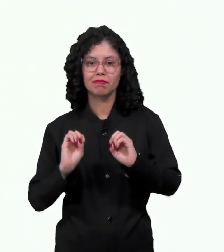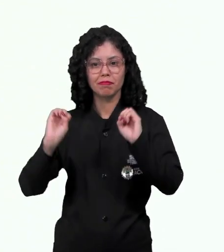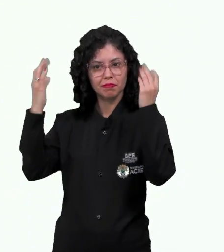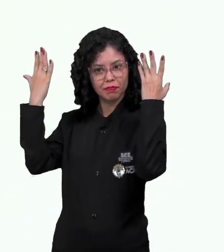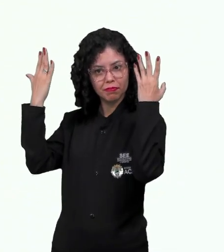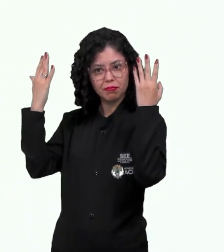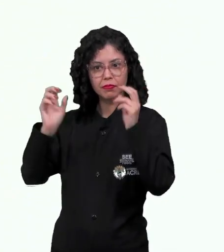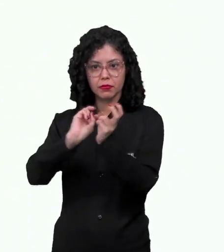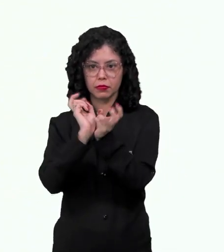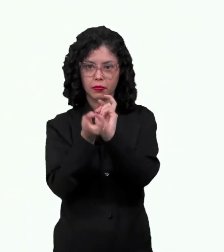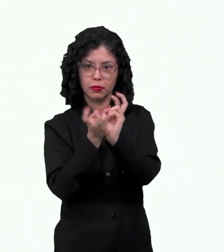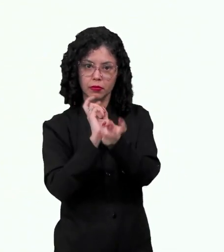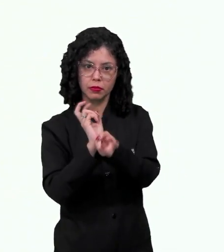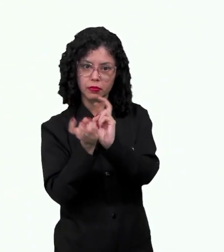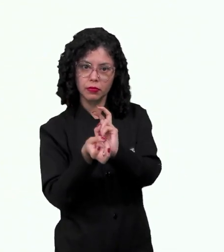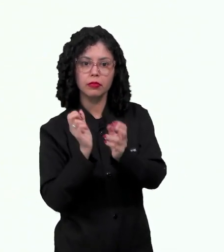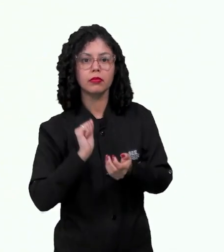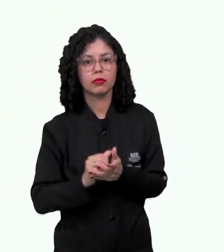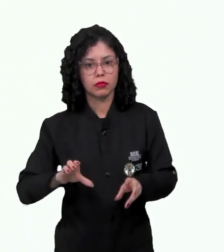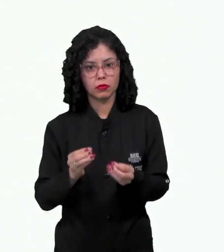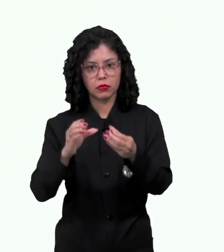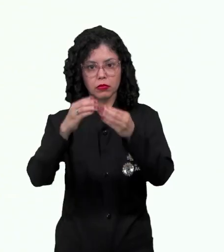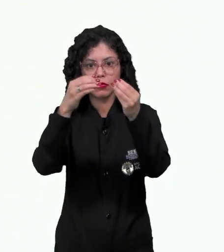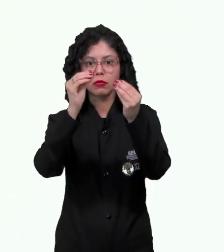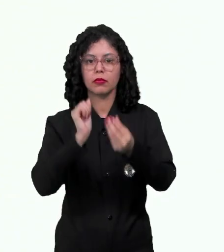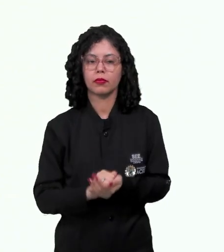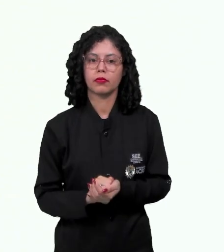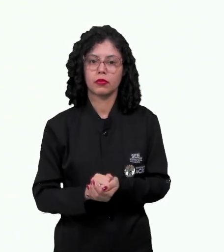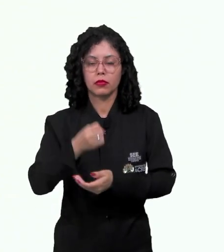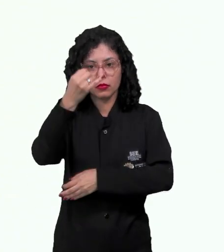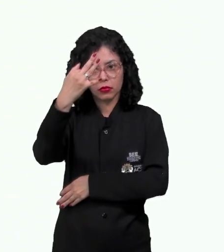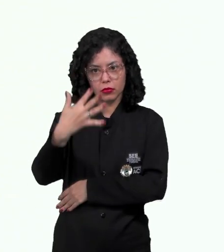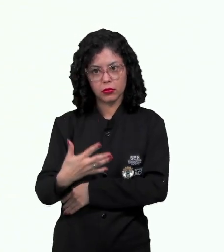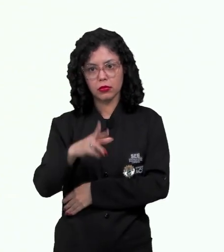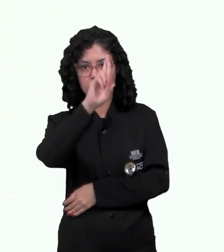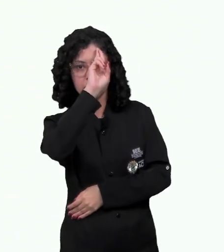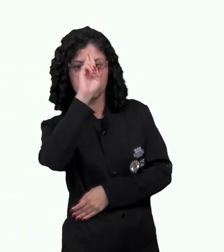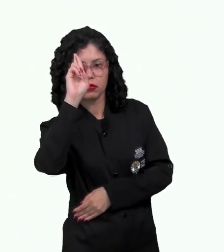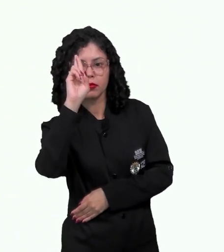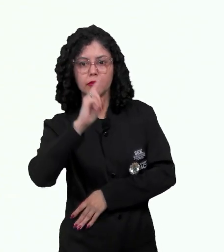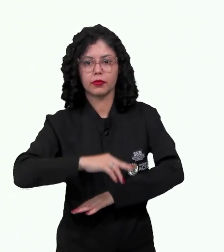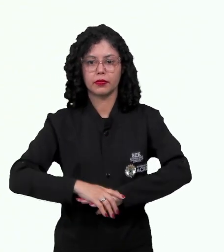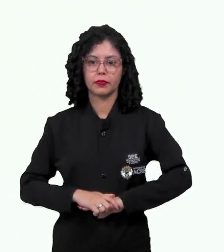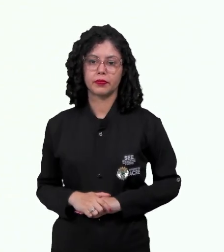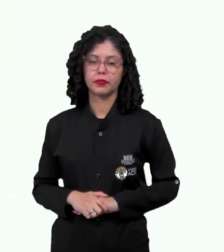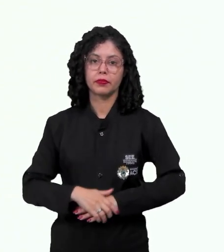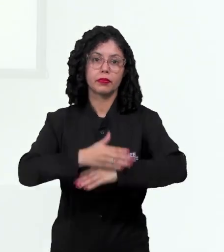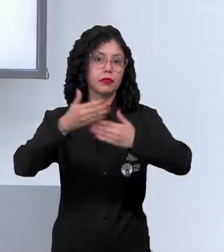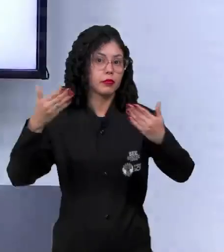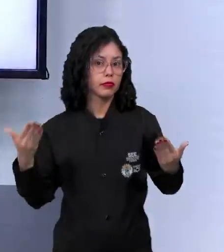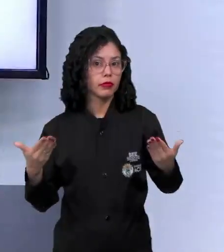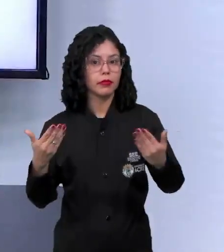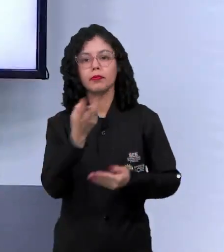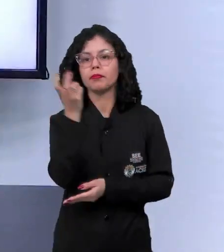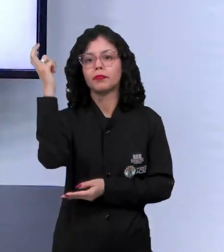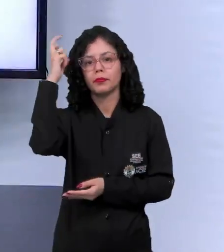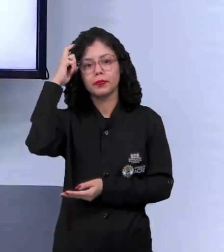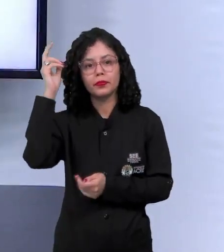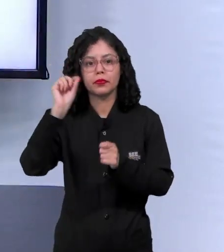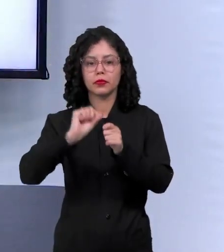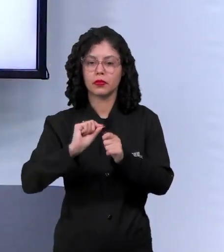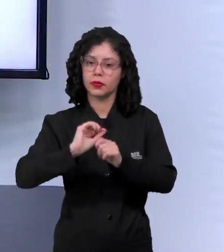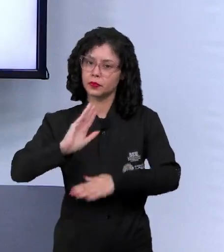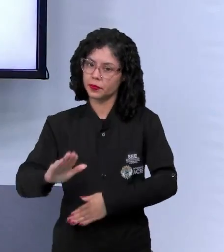culinária, festas, rituais, artesanato, contação de histórias. Então a cultura ela é